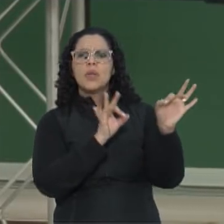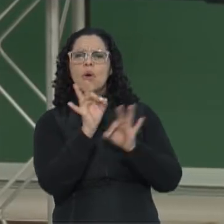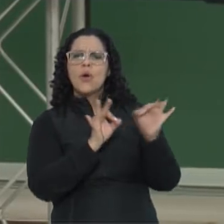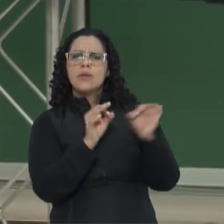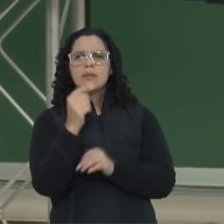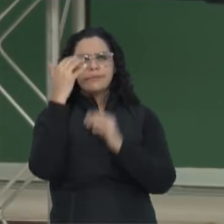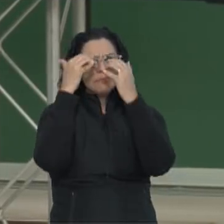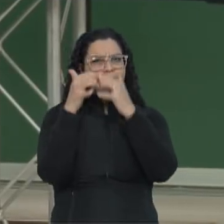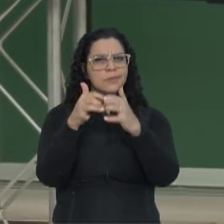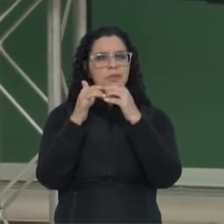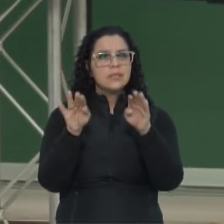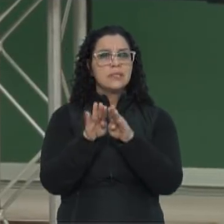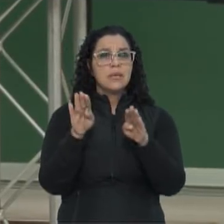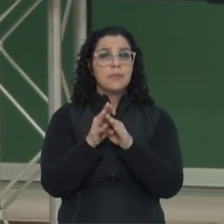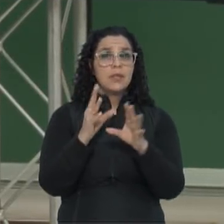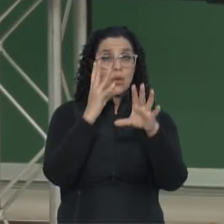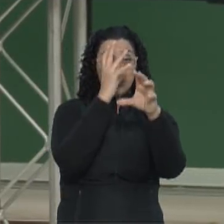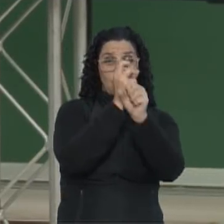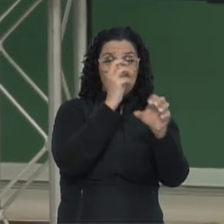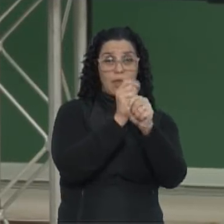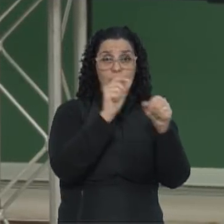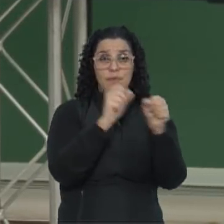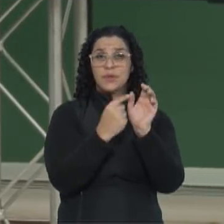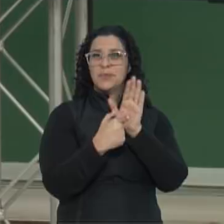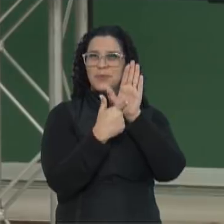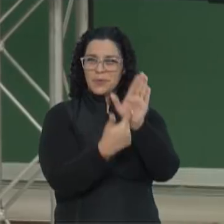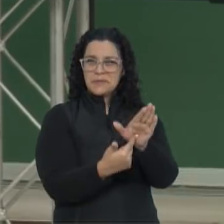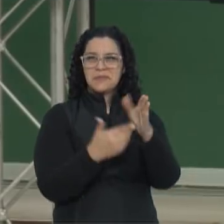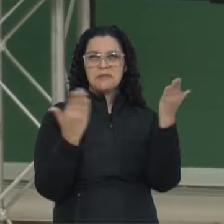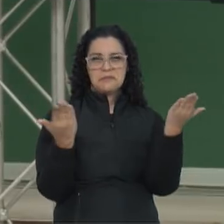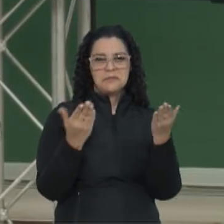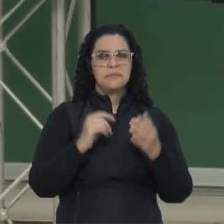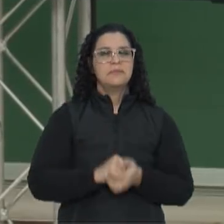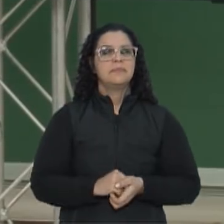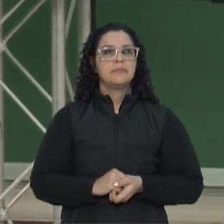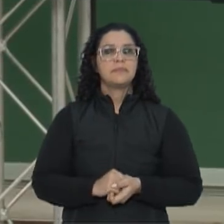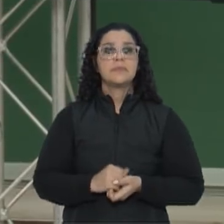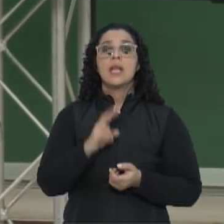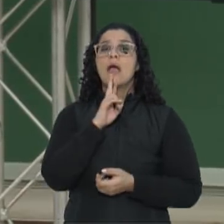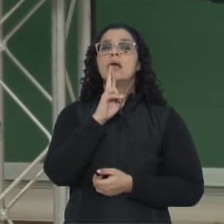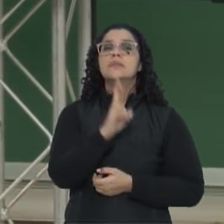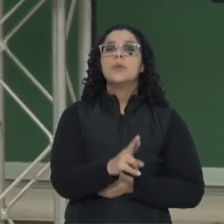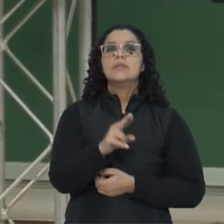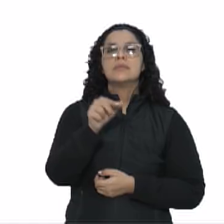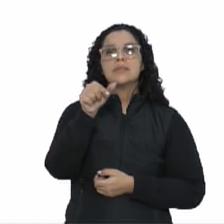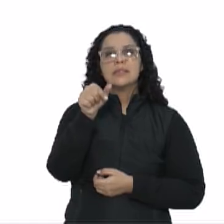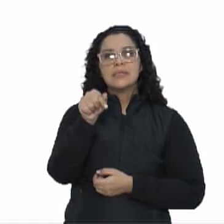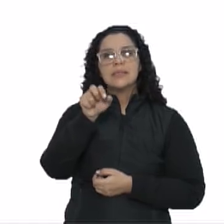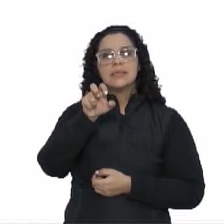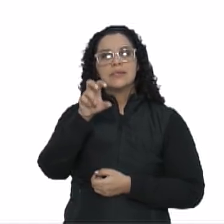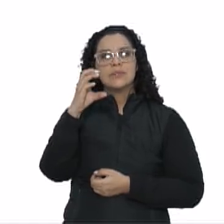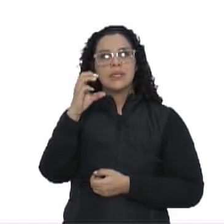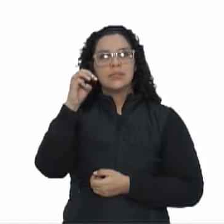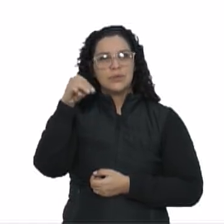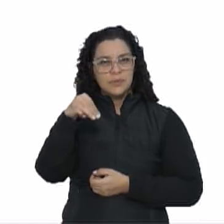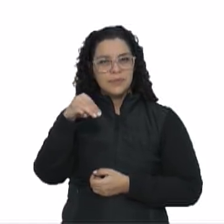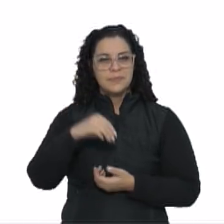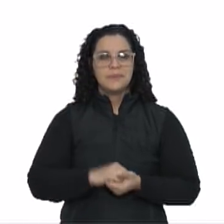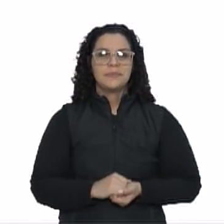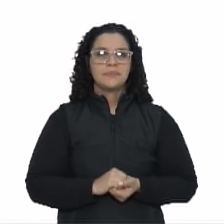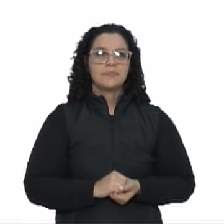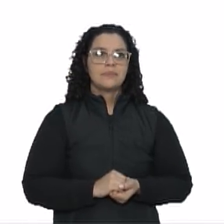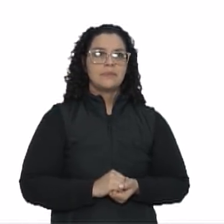organização do nosso pensamento, que é a continha que a professora fez aqui no quadro. E a resposta, 75